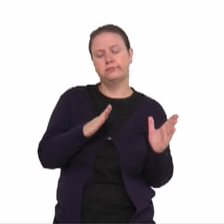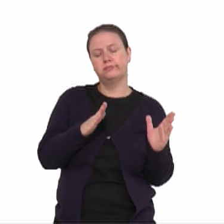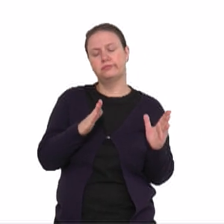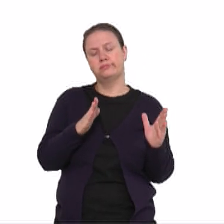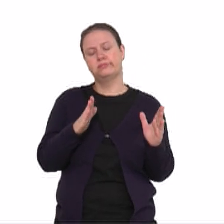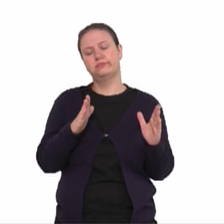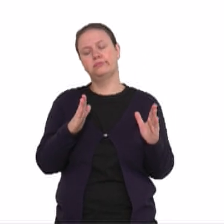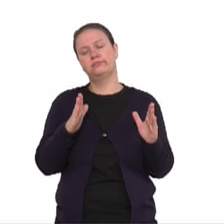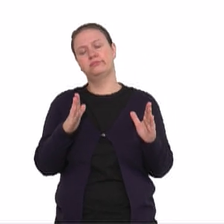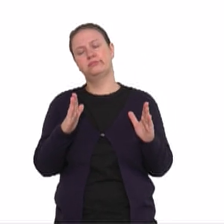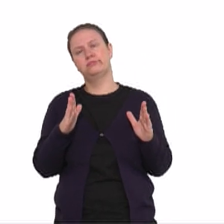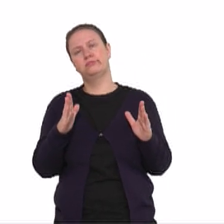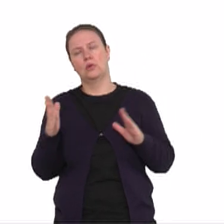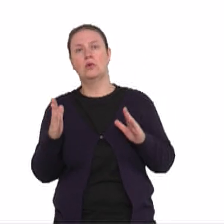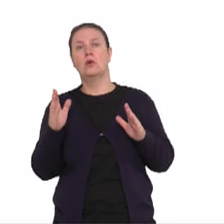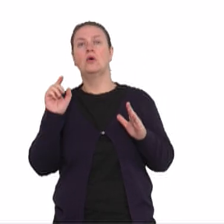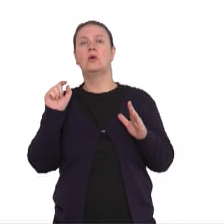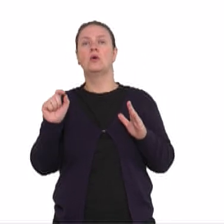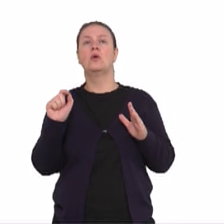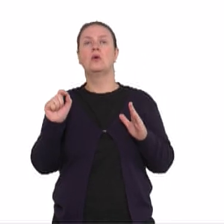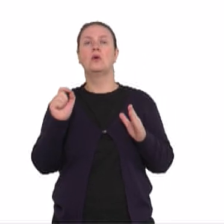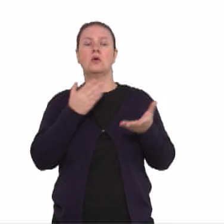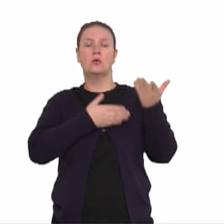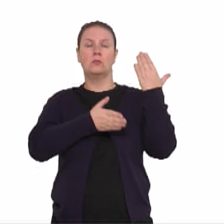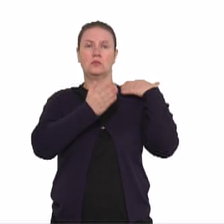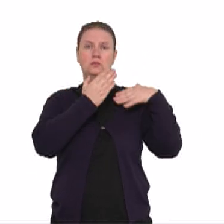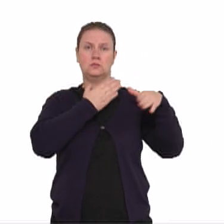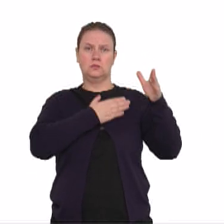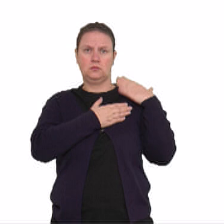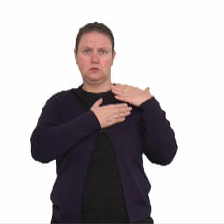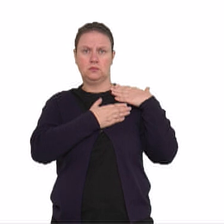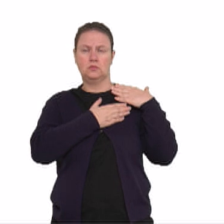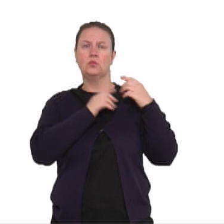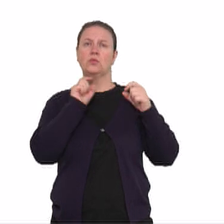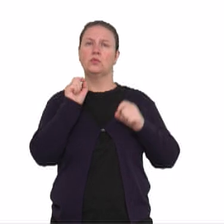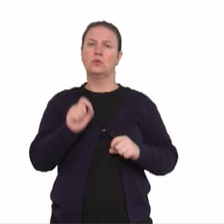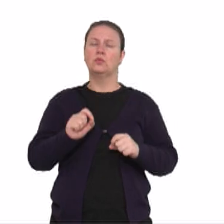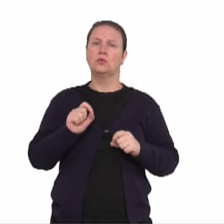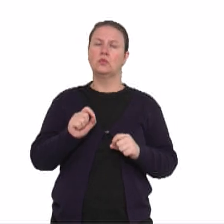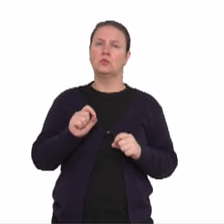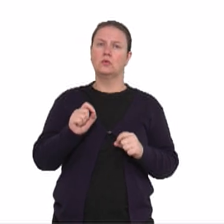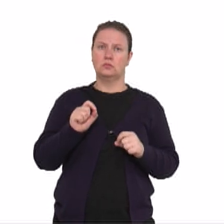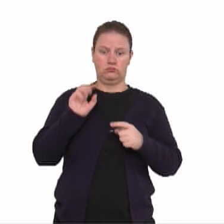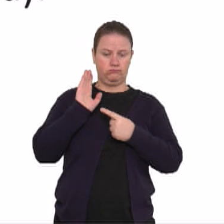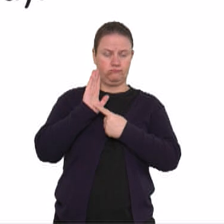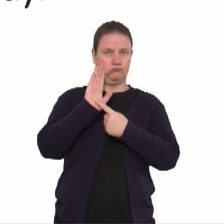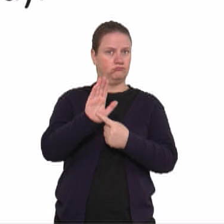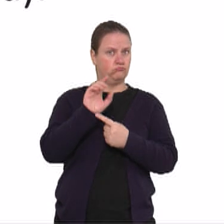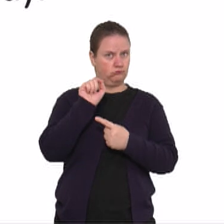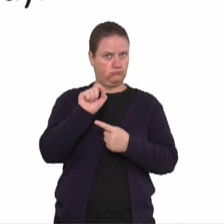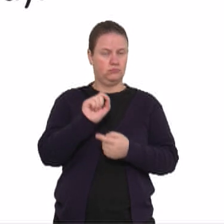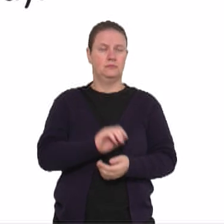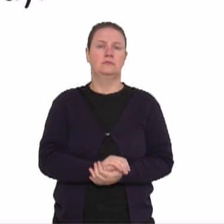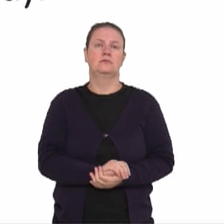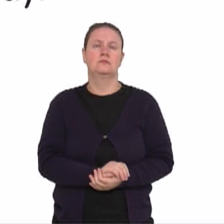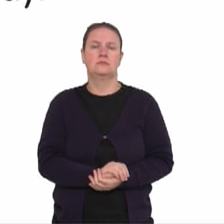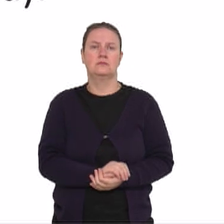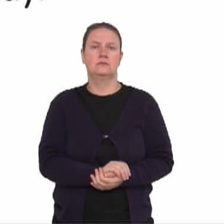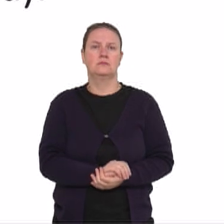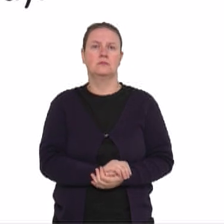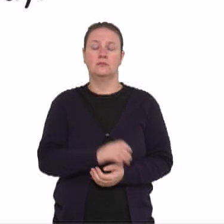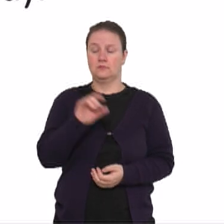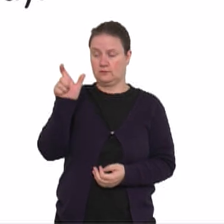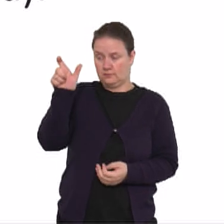determinado momento do passado. A construção do passado contínuo deve ser dada da seguinte forma.